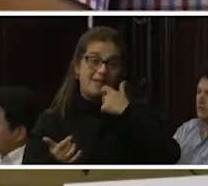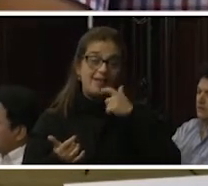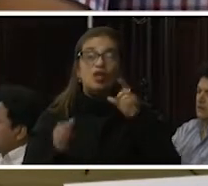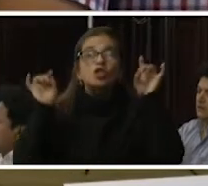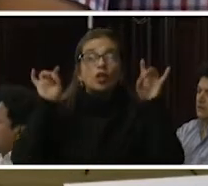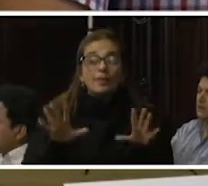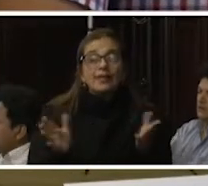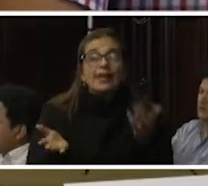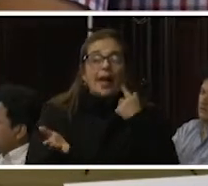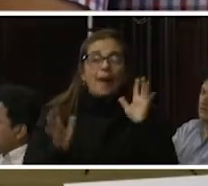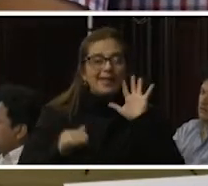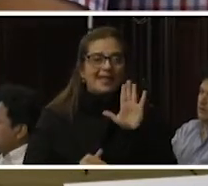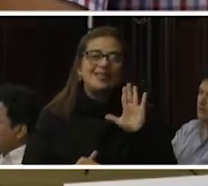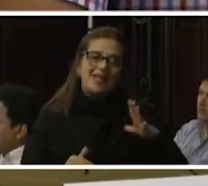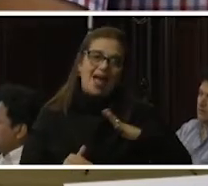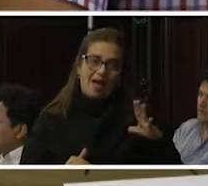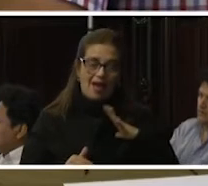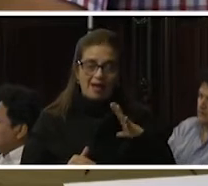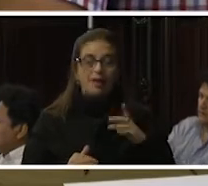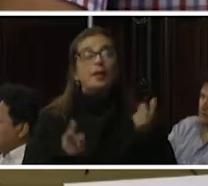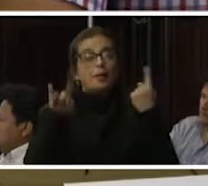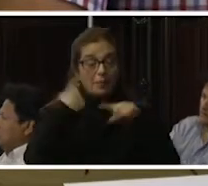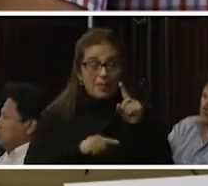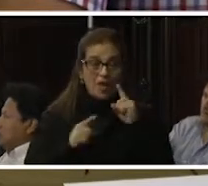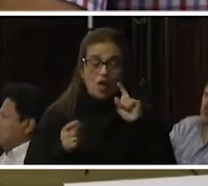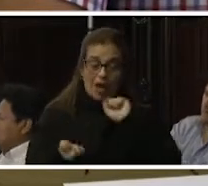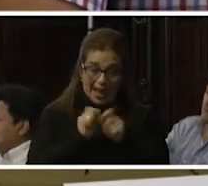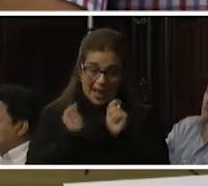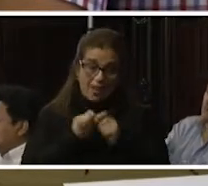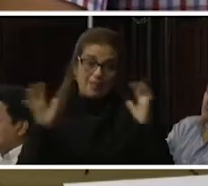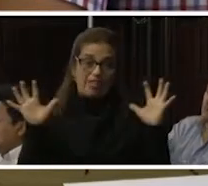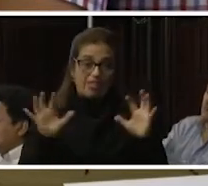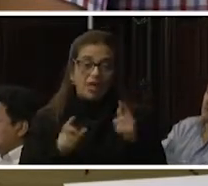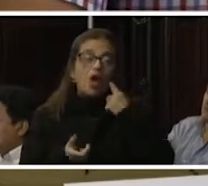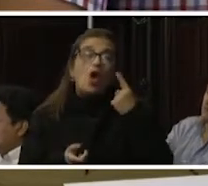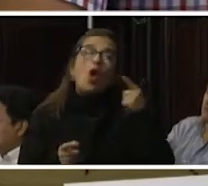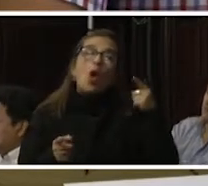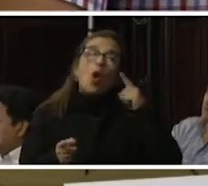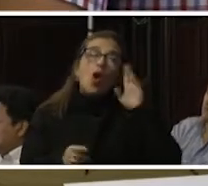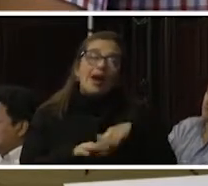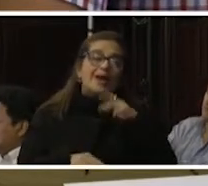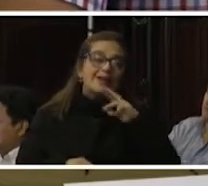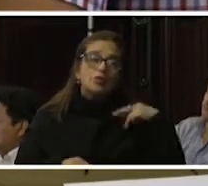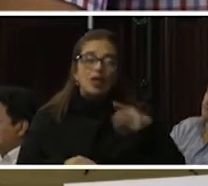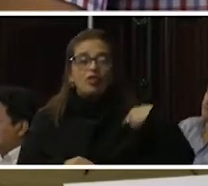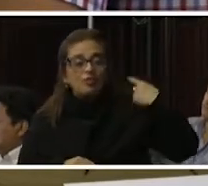apenas ameaçada, mas em franca desconstrução. Como consequência, casos de